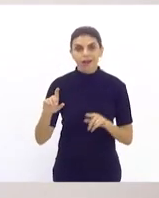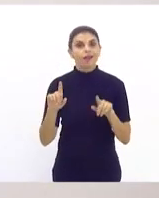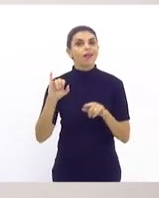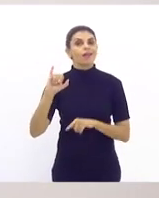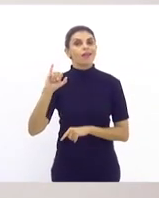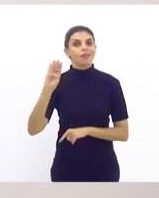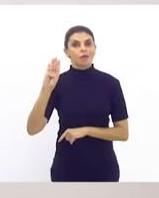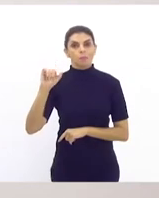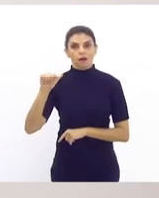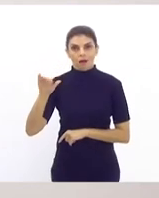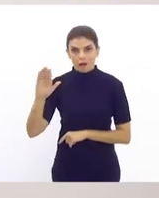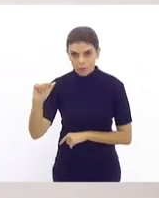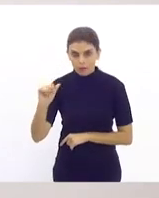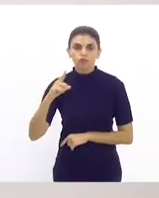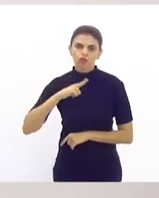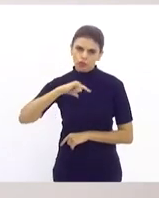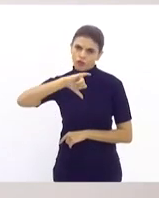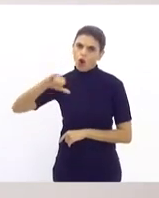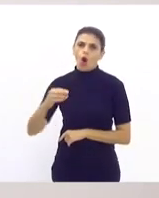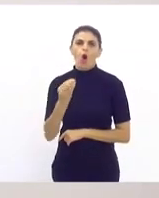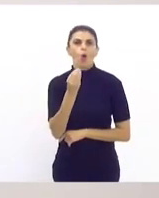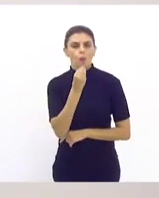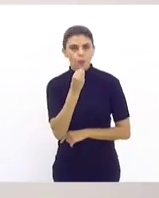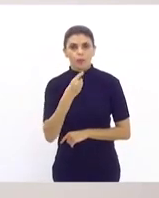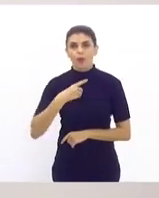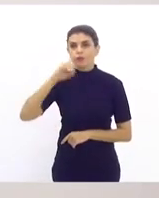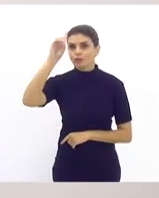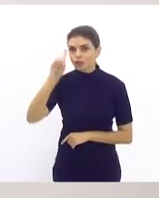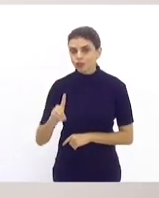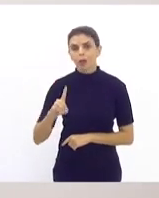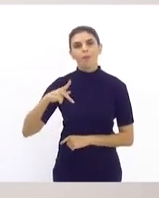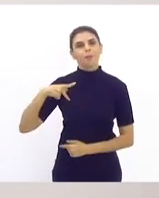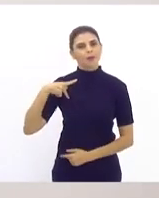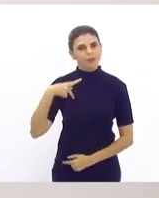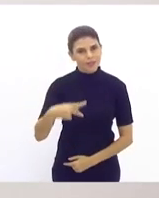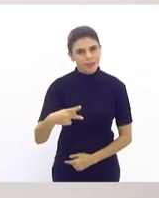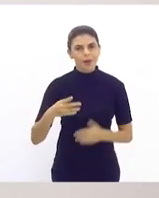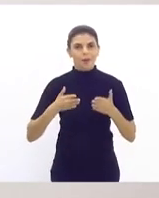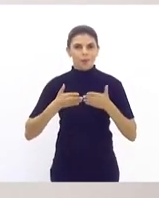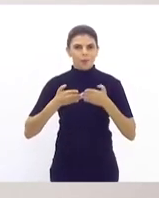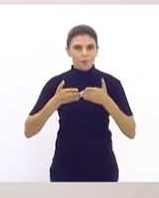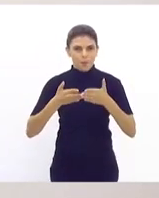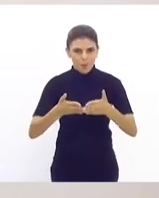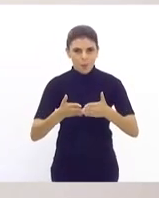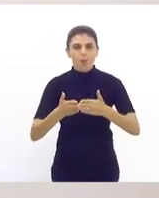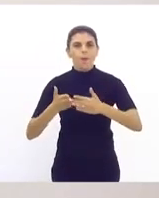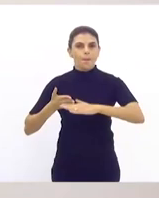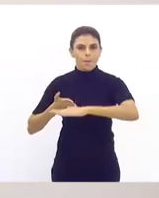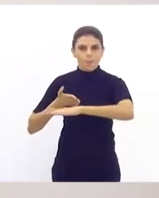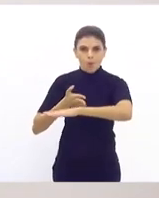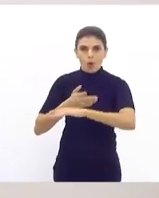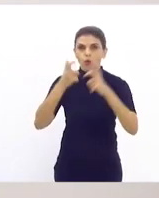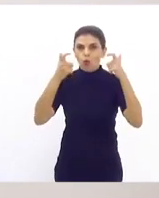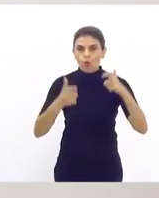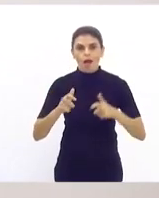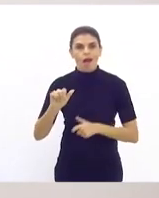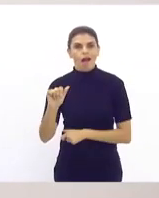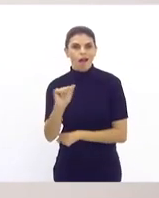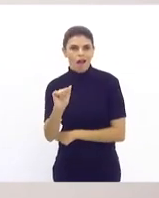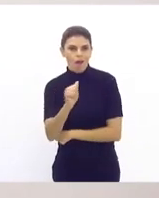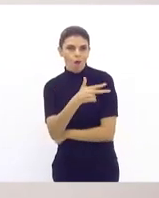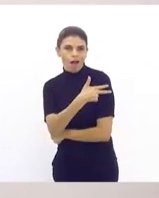porque tive a oportunidade de ser diretor-presidente do porto de Arraial do Cabo, Porto do Forno, e ali